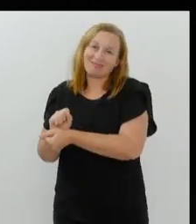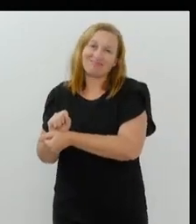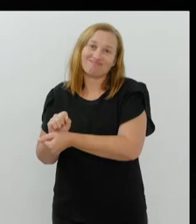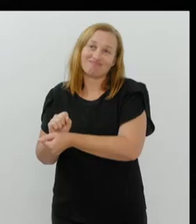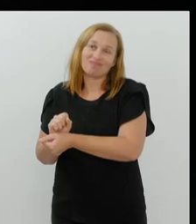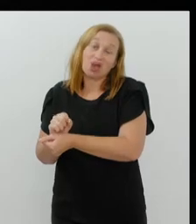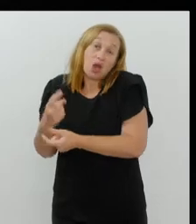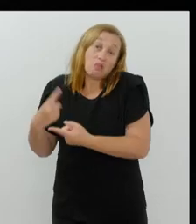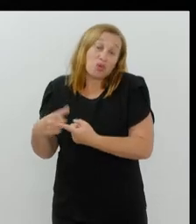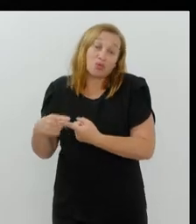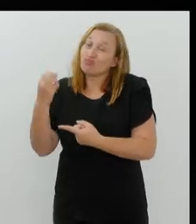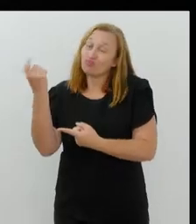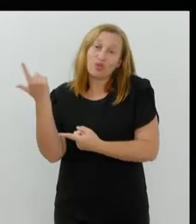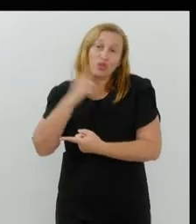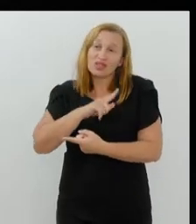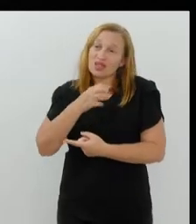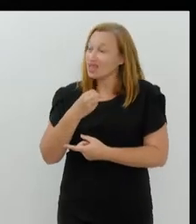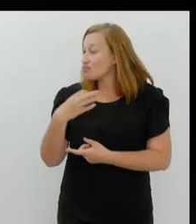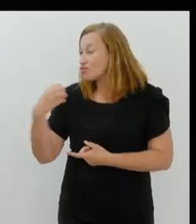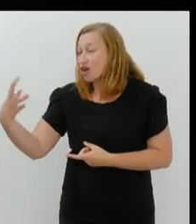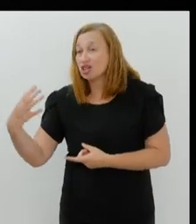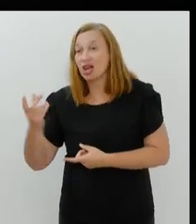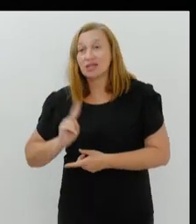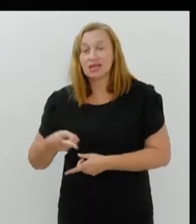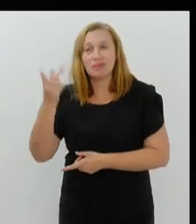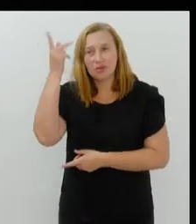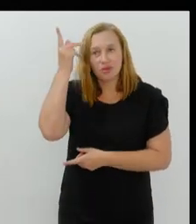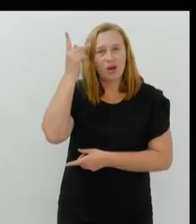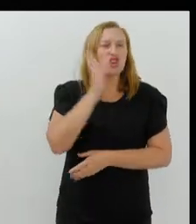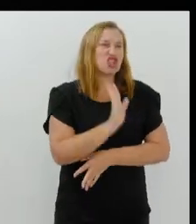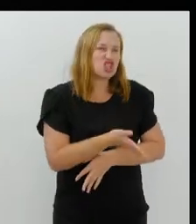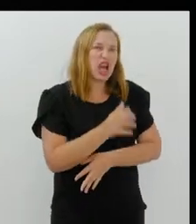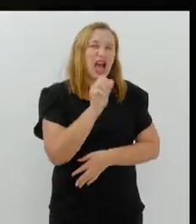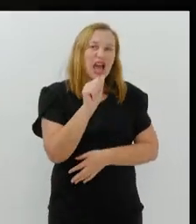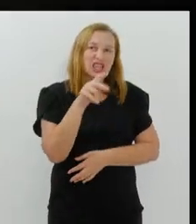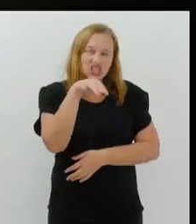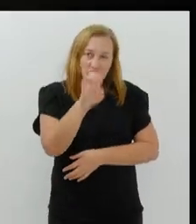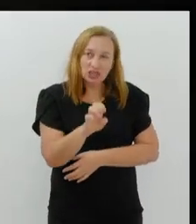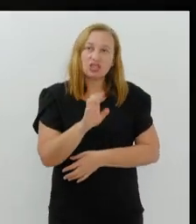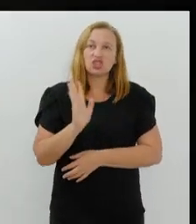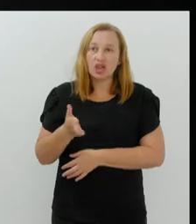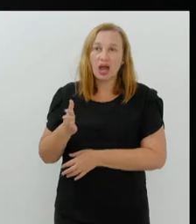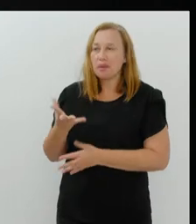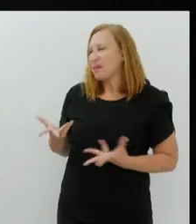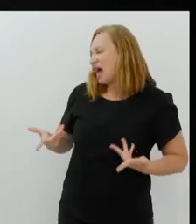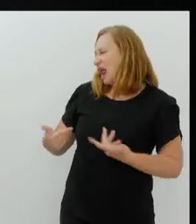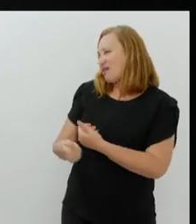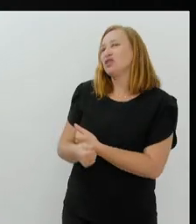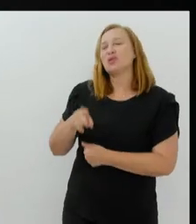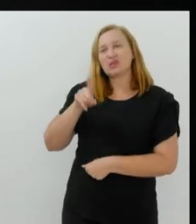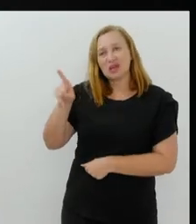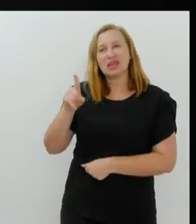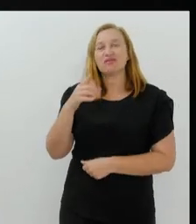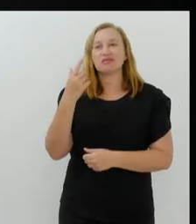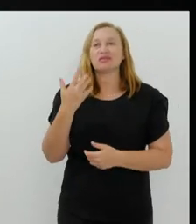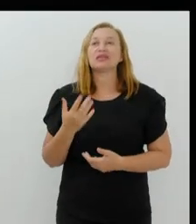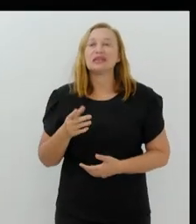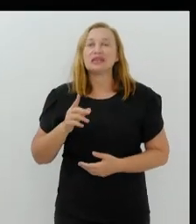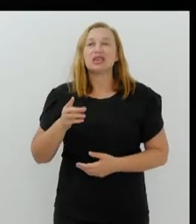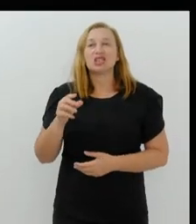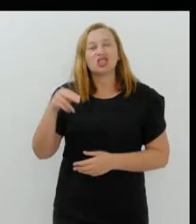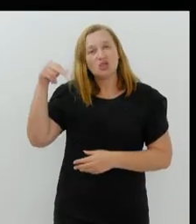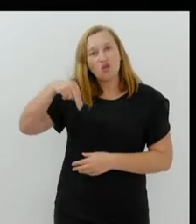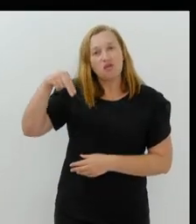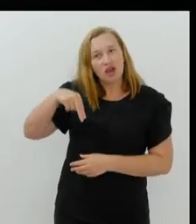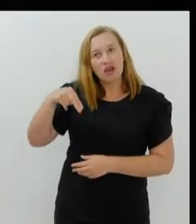eu não tava mais conseguindo estar sempre em São Paulo, que é muito complicado. Já era o Alexandre Furtado? Já. Adoro. Eu fiz carnaval lá em Paulo. Ai, lá é